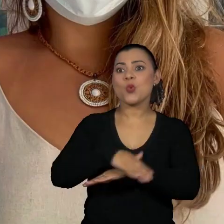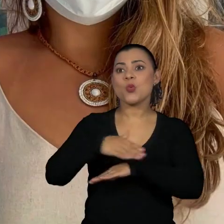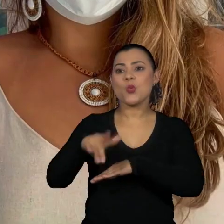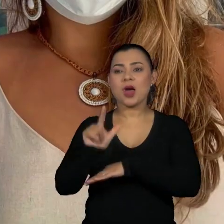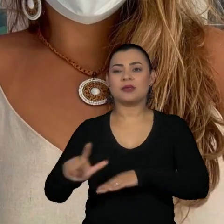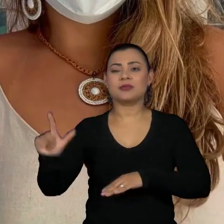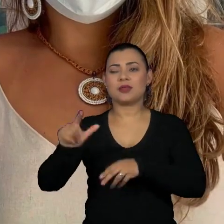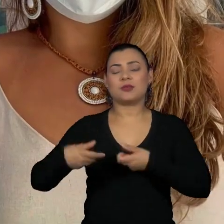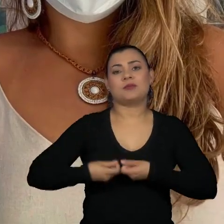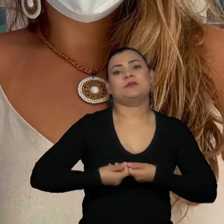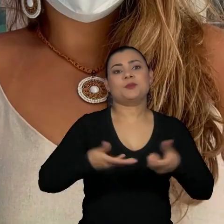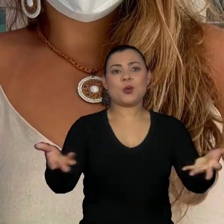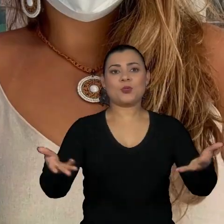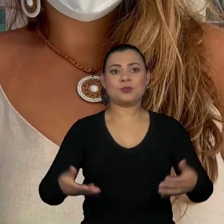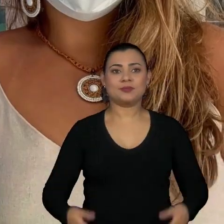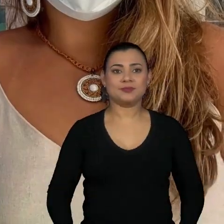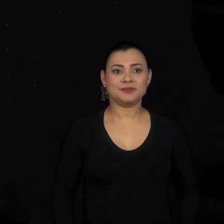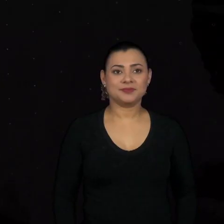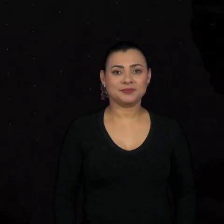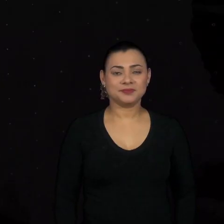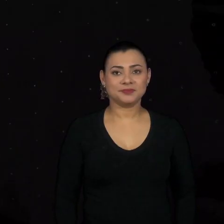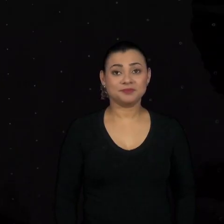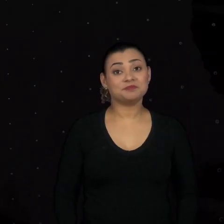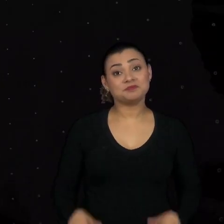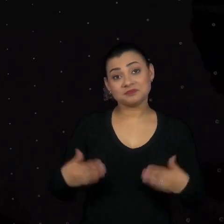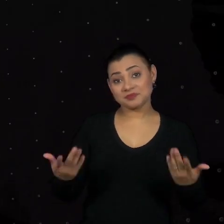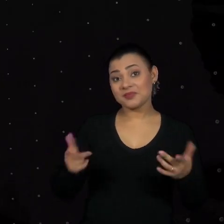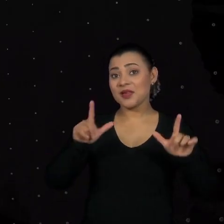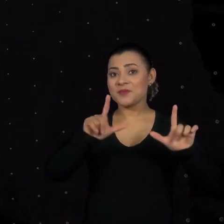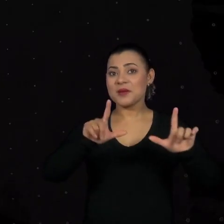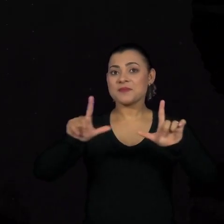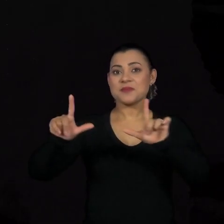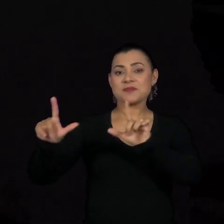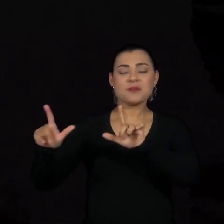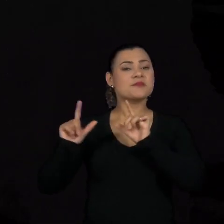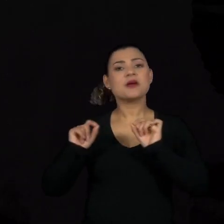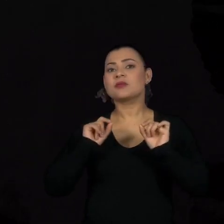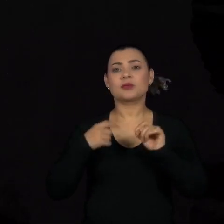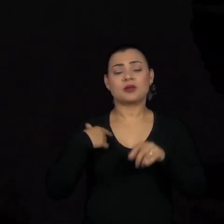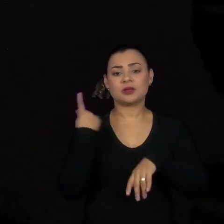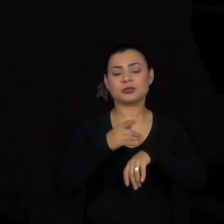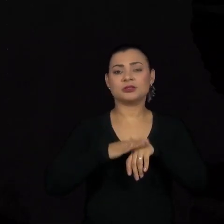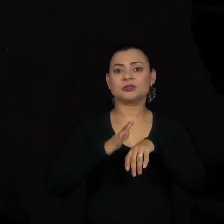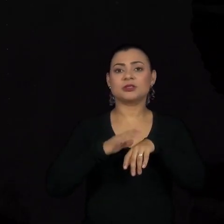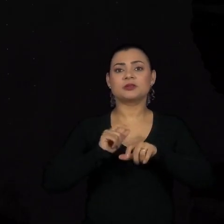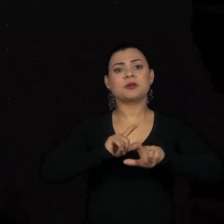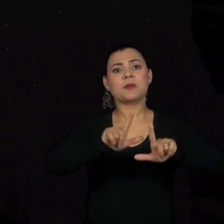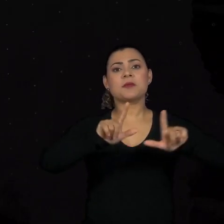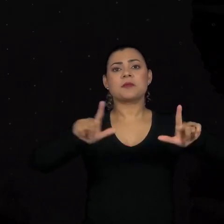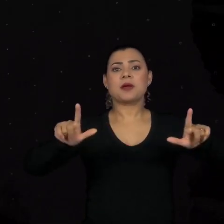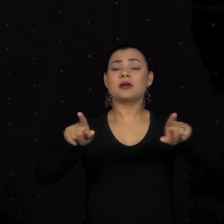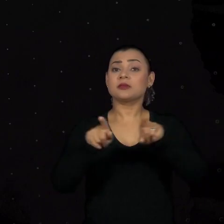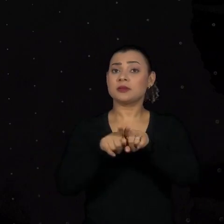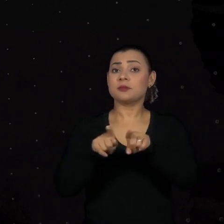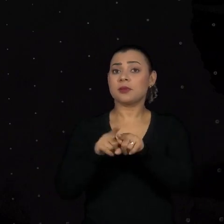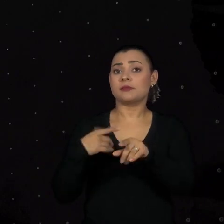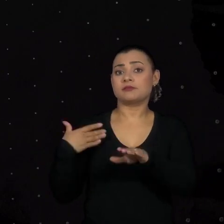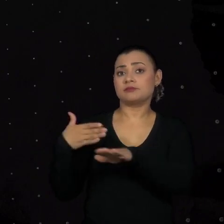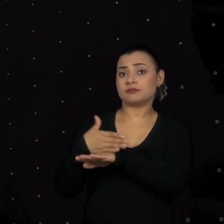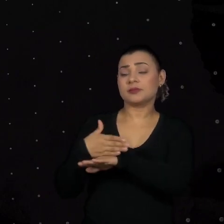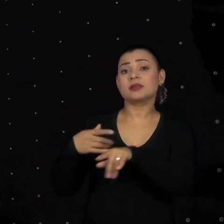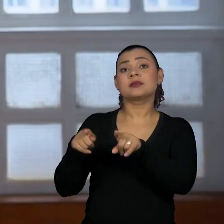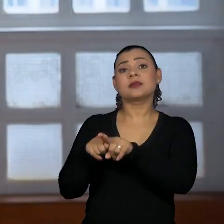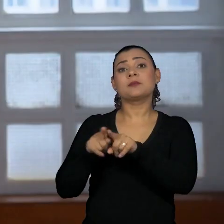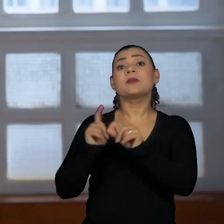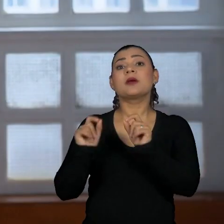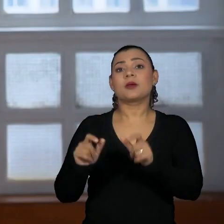literatura fora, levar para fora. A gente está forte agora na Argentina, a gente está tendo muita colagem na Bolívia também e no